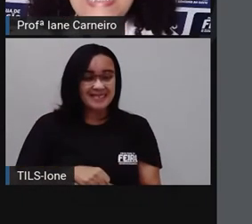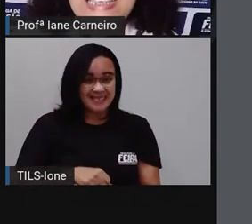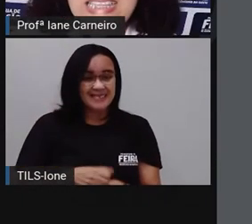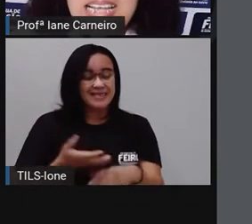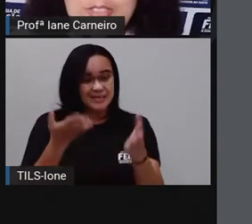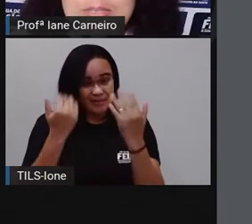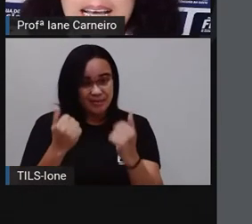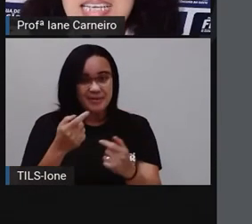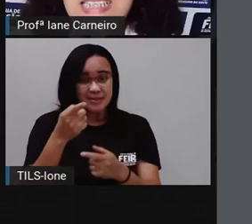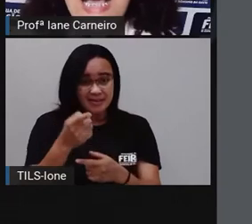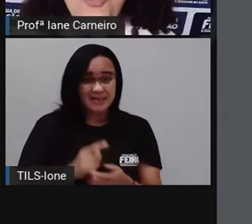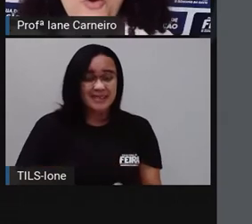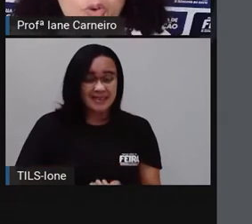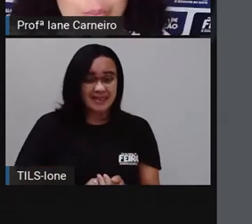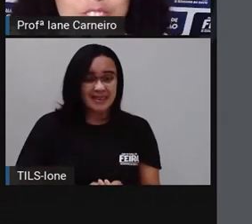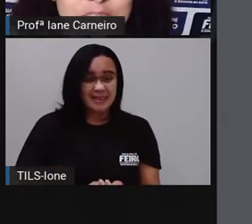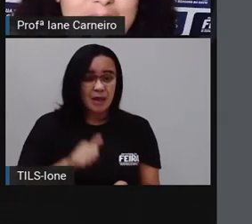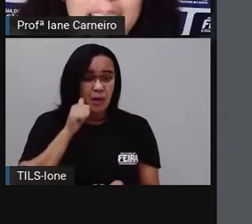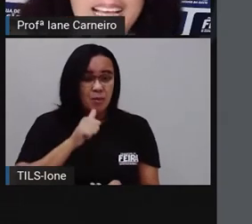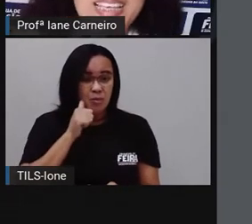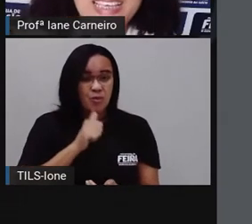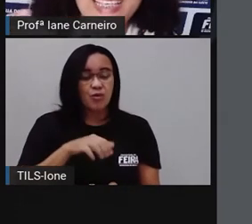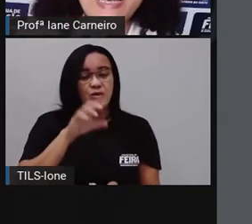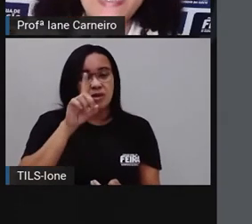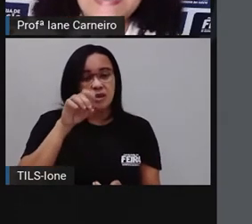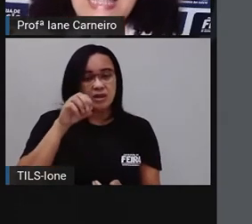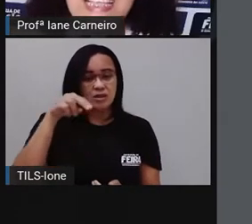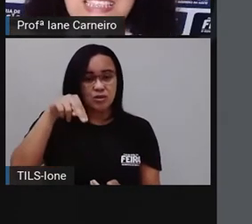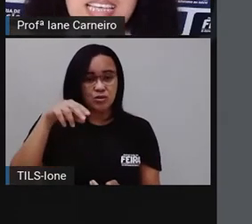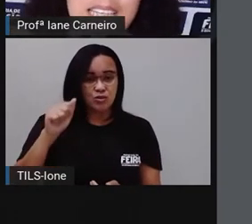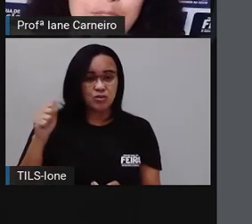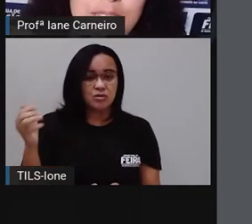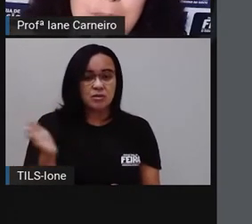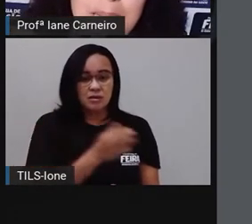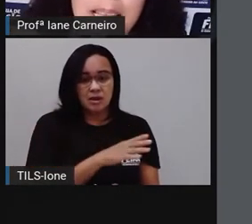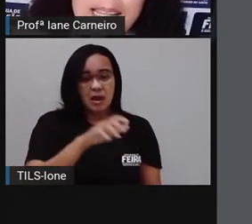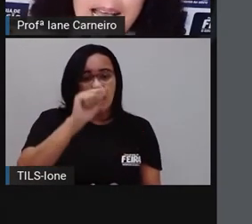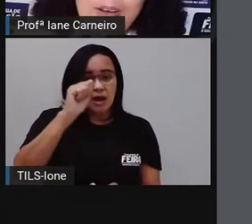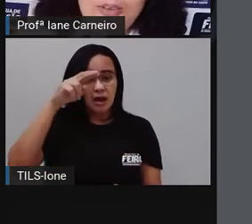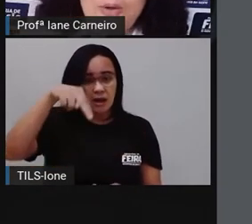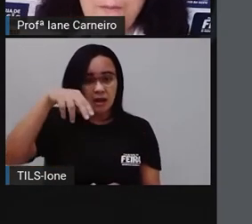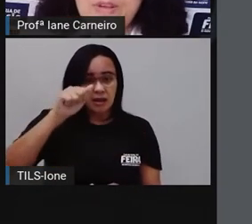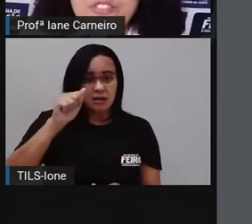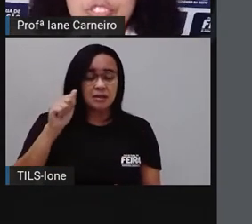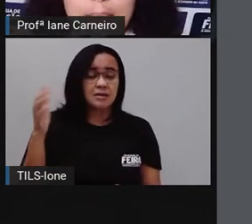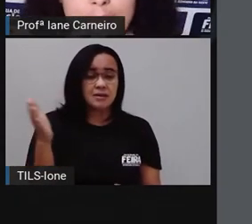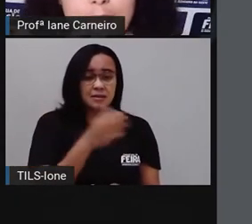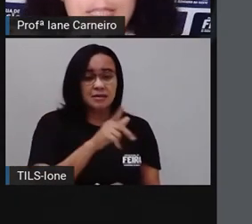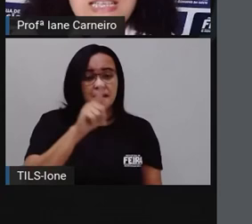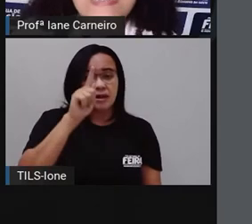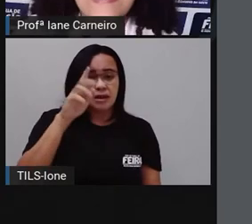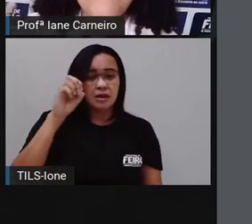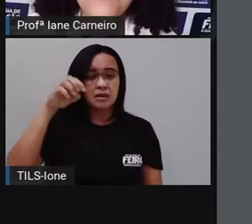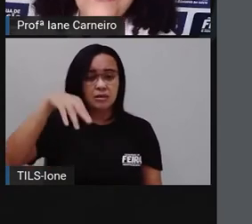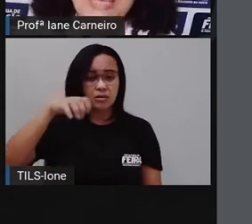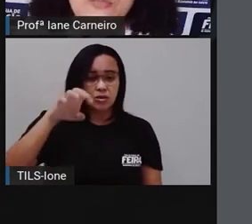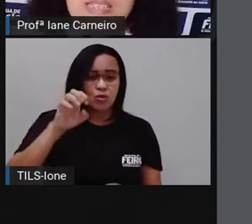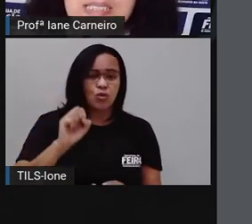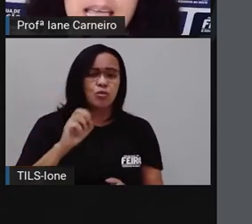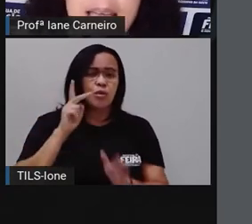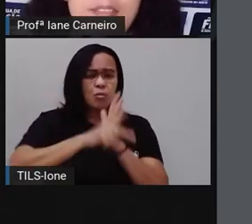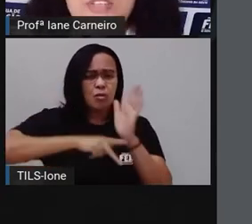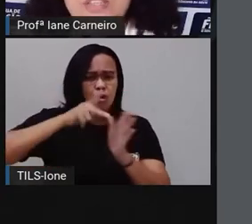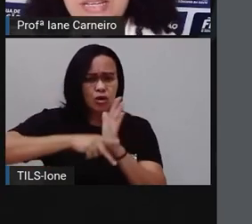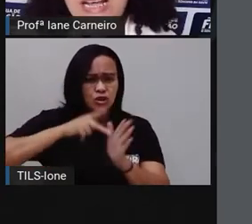Então, aqui tem a dona Ana Gomes, né? E aí, aqui, nesse livro, nesse material, ó, um projeto, né, que foi feito